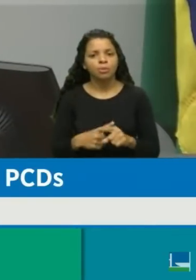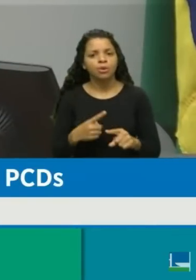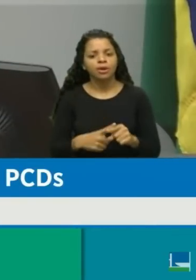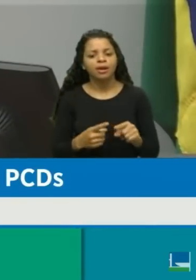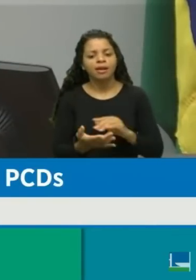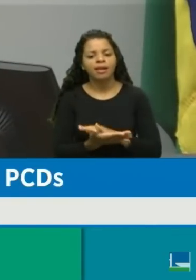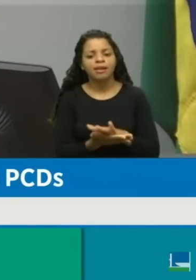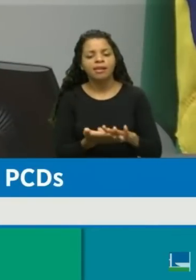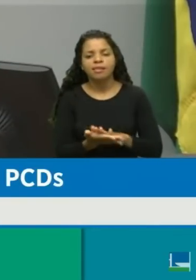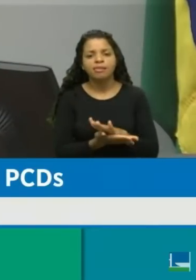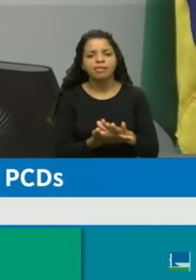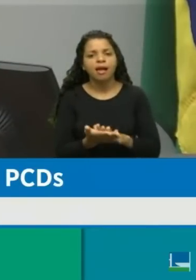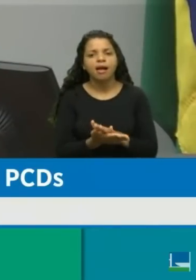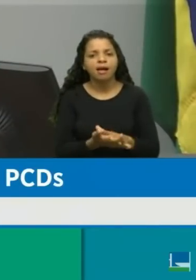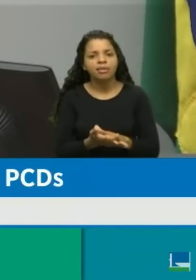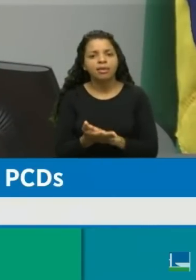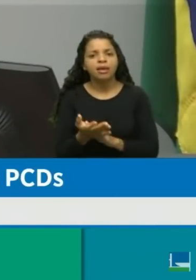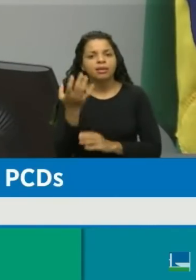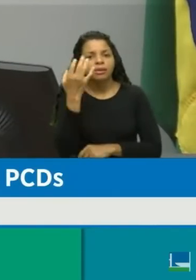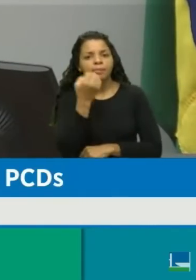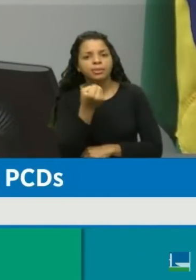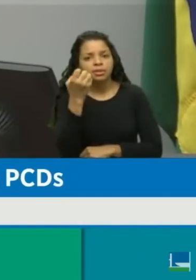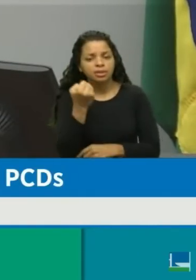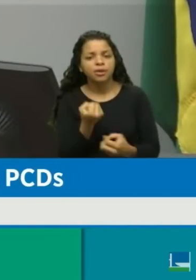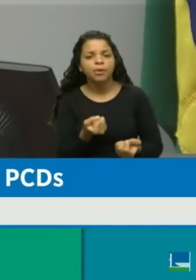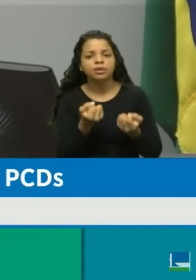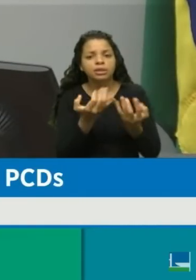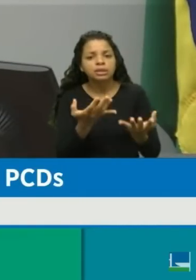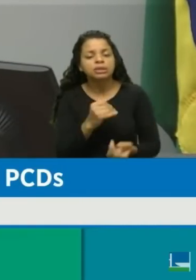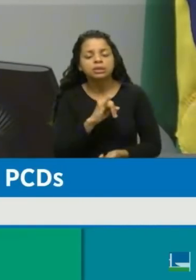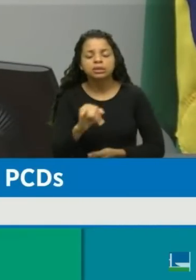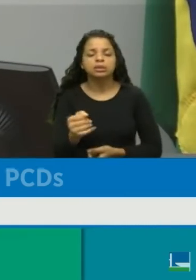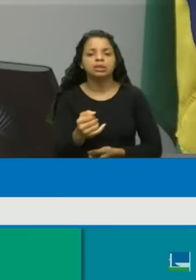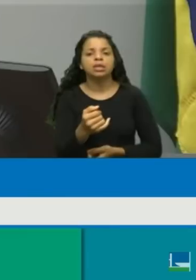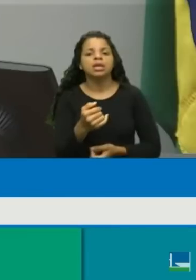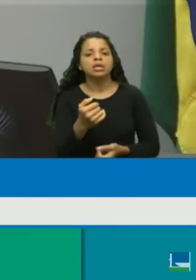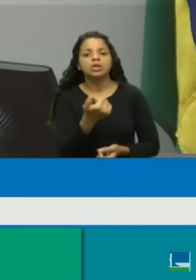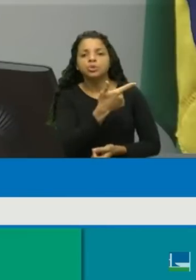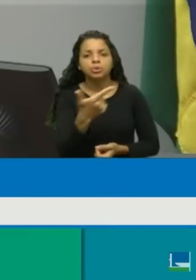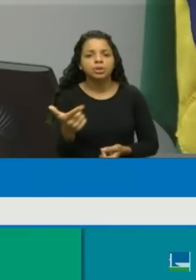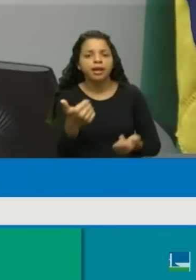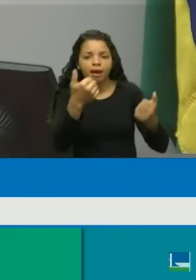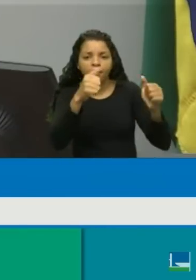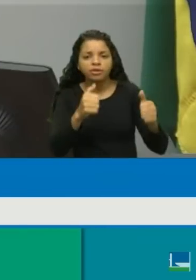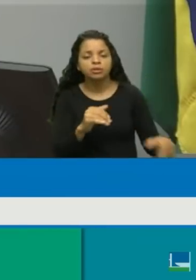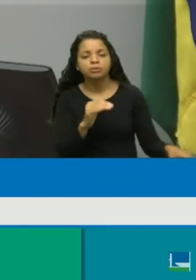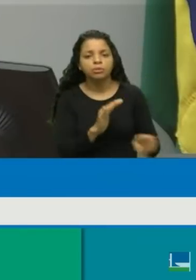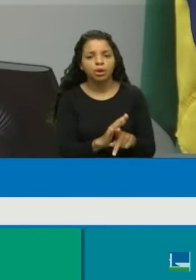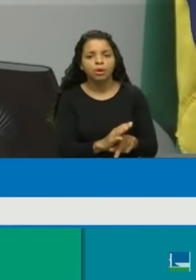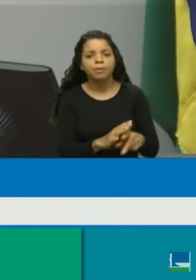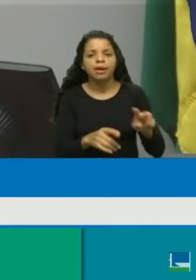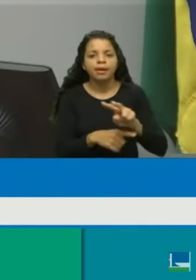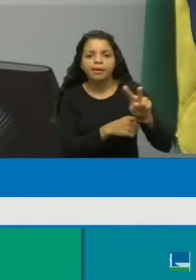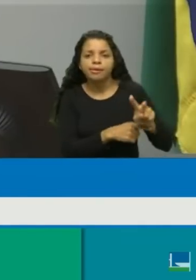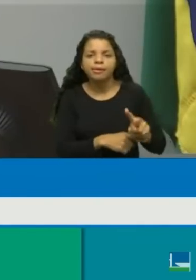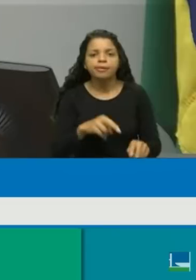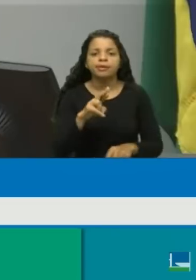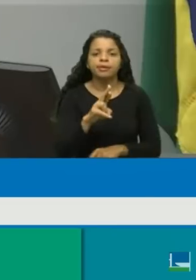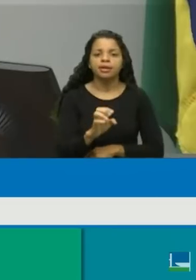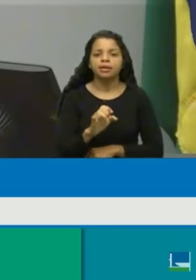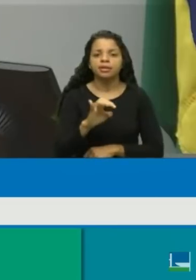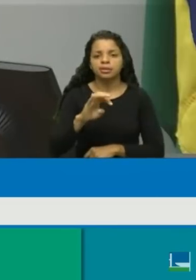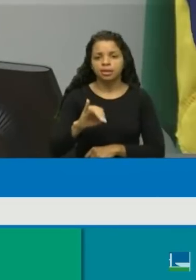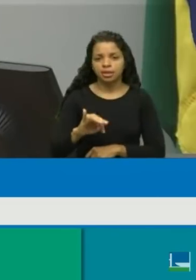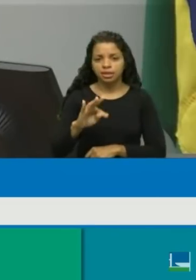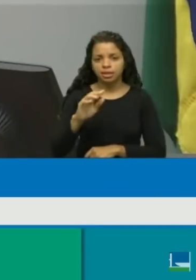se não passar pela Receita Federal, pelas secretarias de Fazenda de cada estado. Então quem é que está